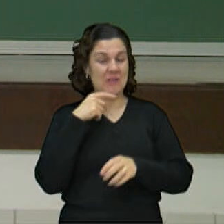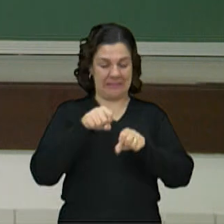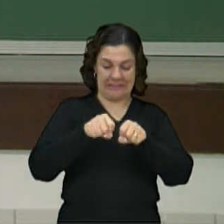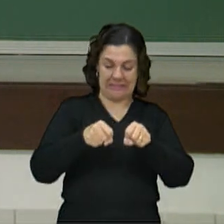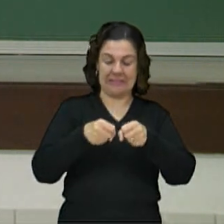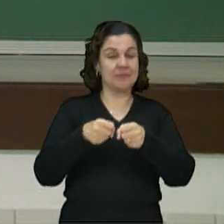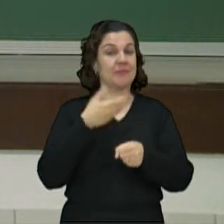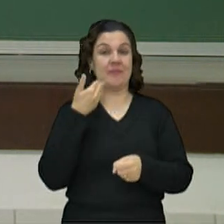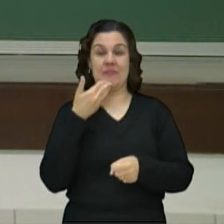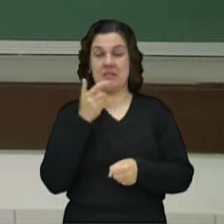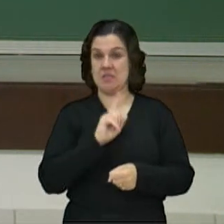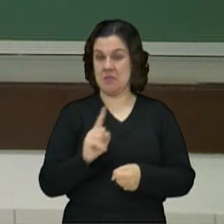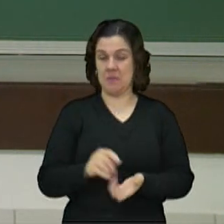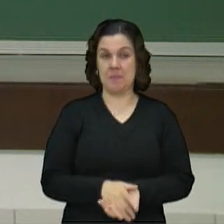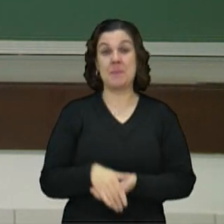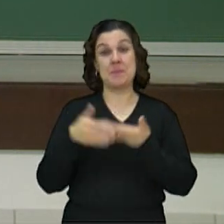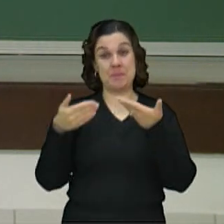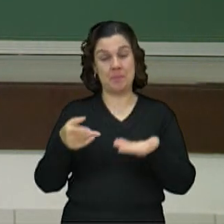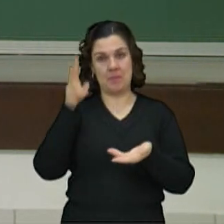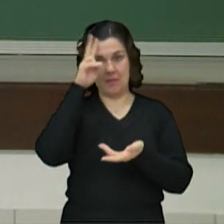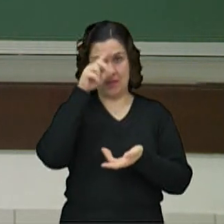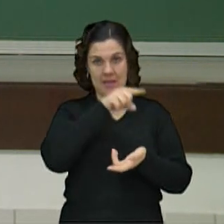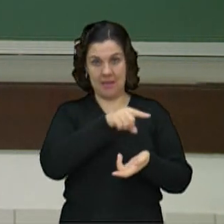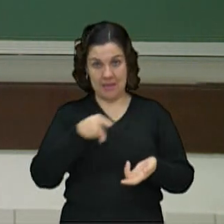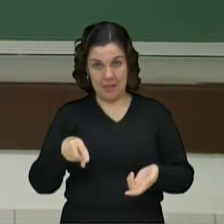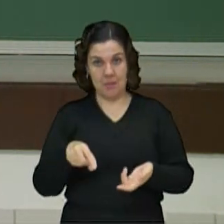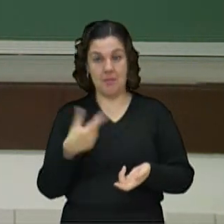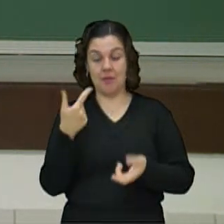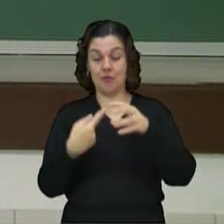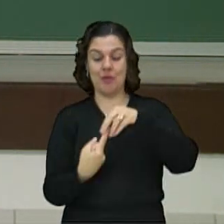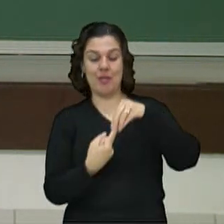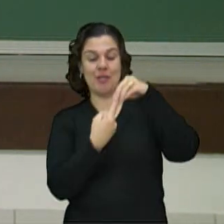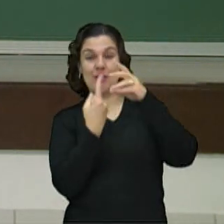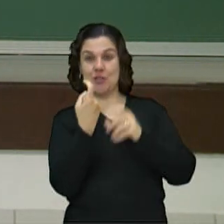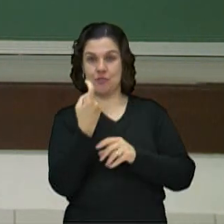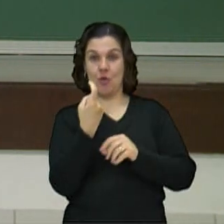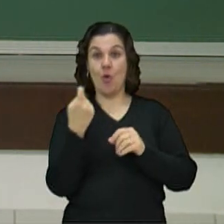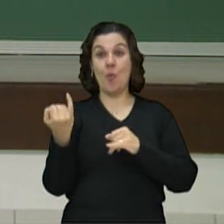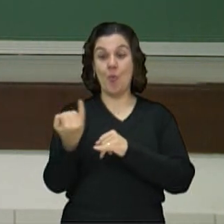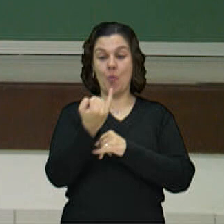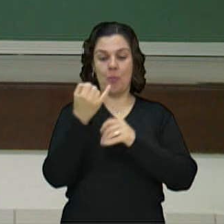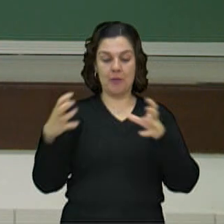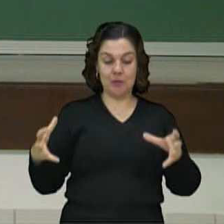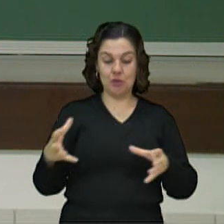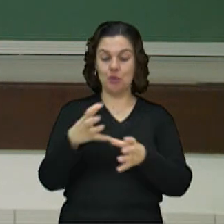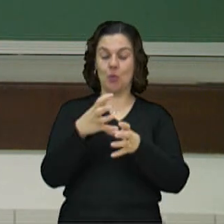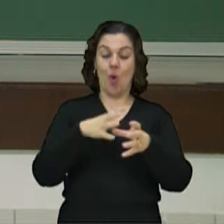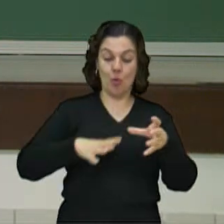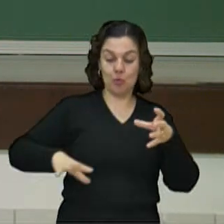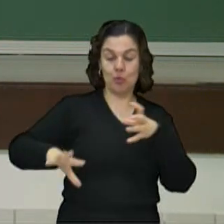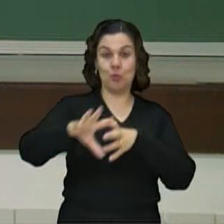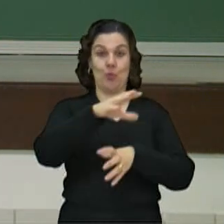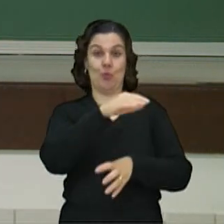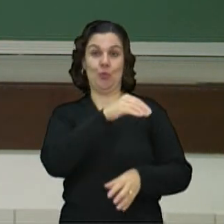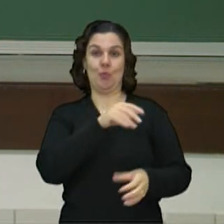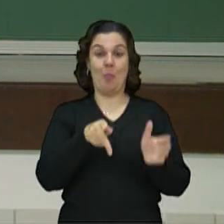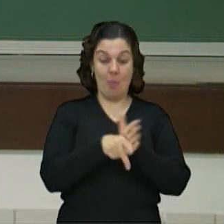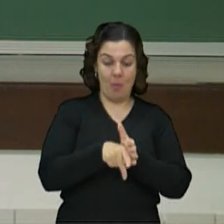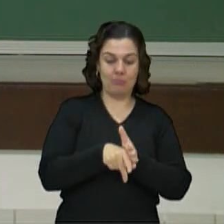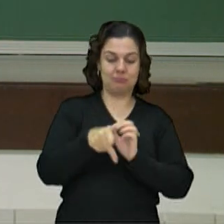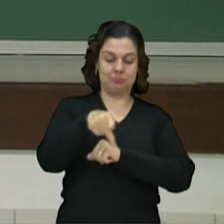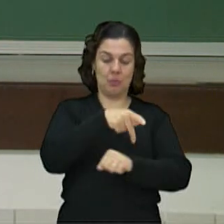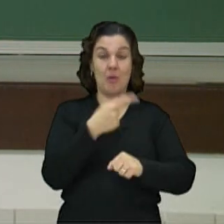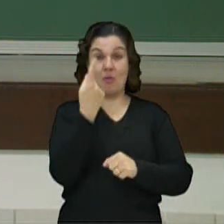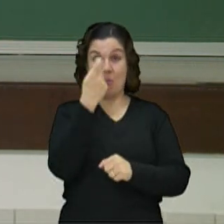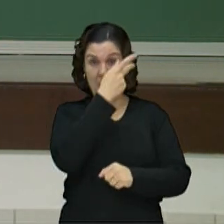com a mesma facilidade. Lembra? Sem individualismo. O importante é o Estado, é o todo, é o grupo. Um